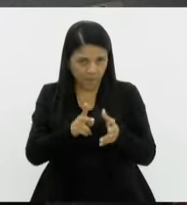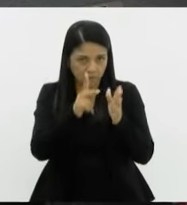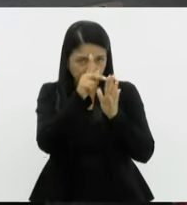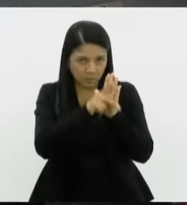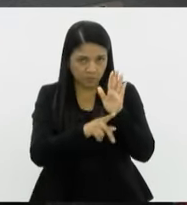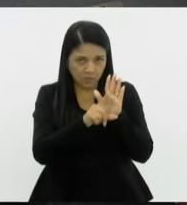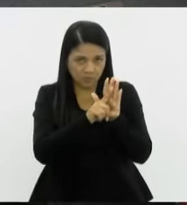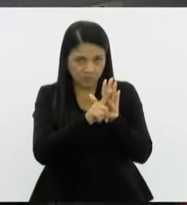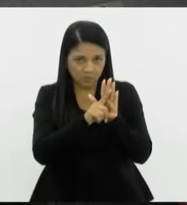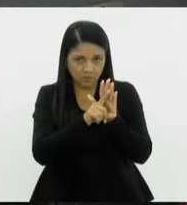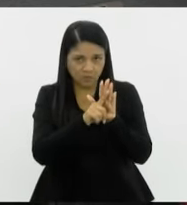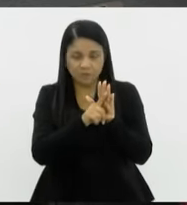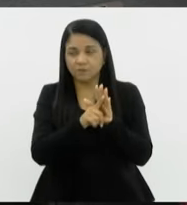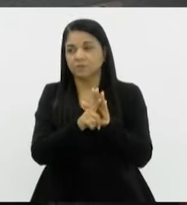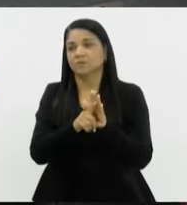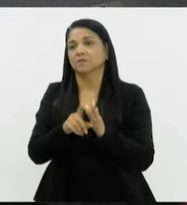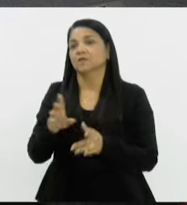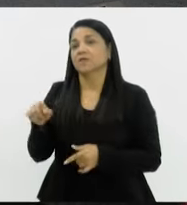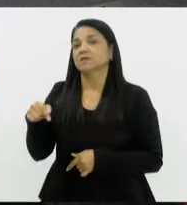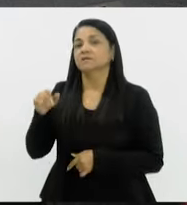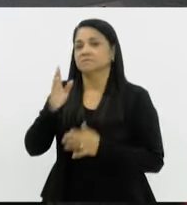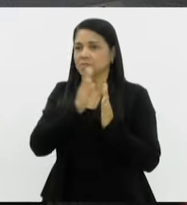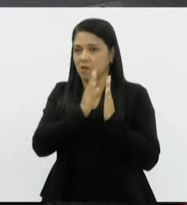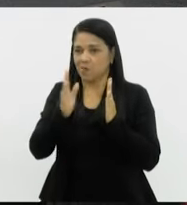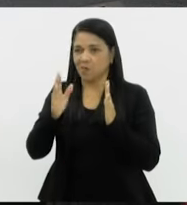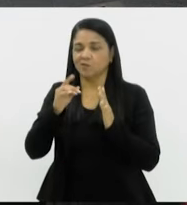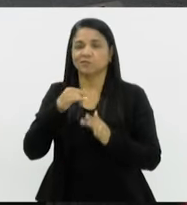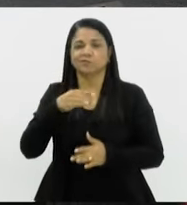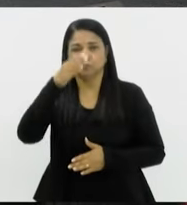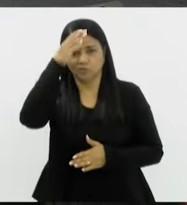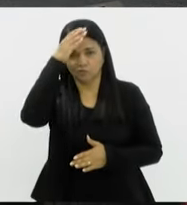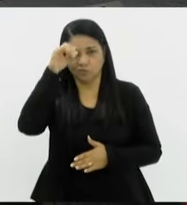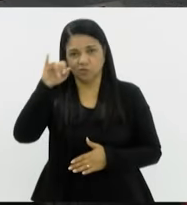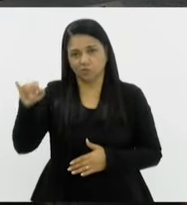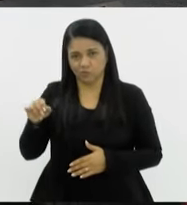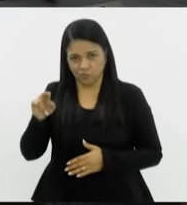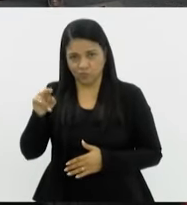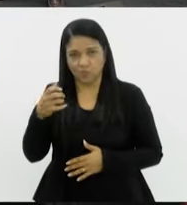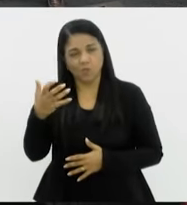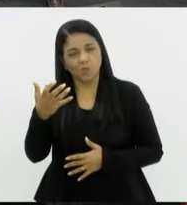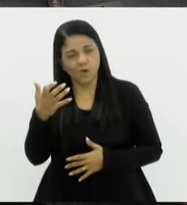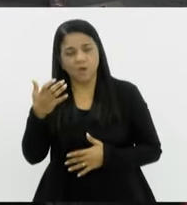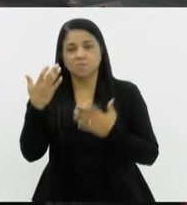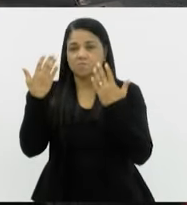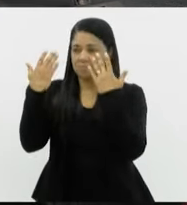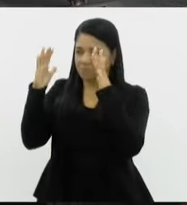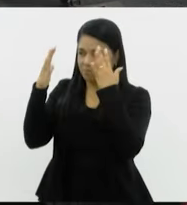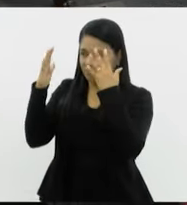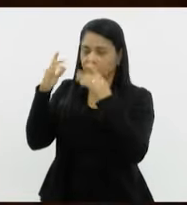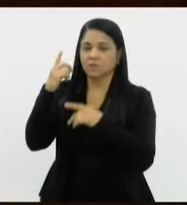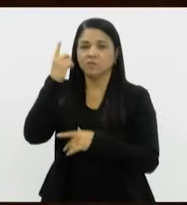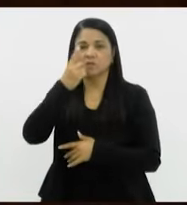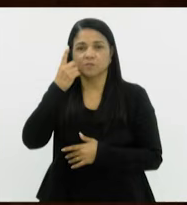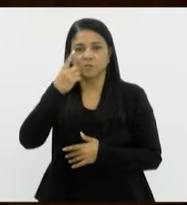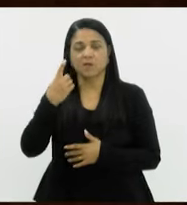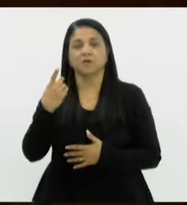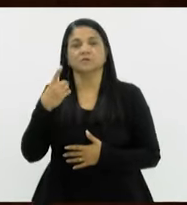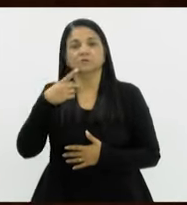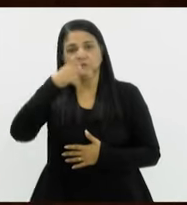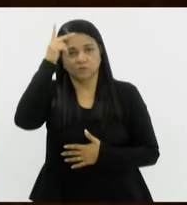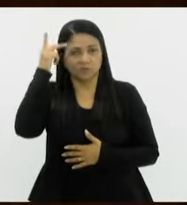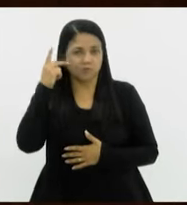pauta. Pela ordem, sim, tia Ju, quero aqui parabenizar o deputado Luiz Paulo pelo